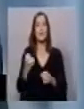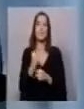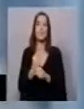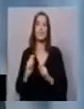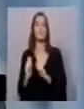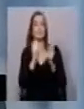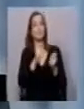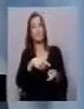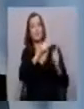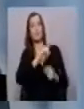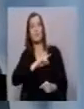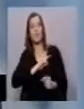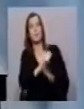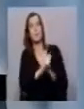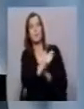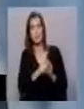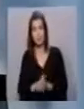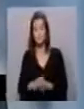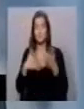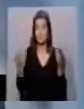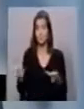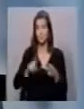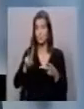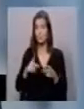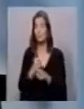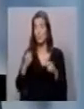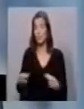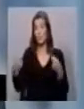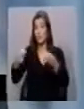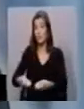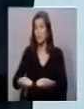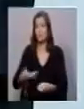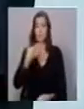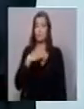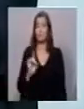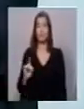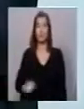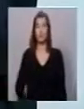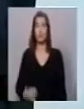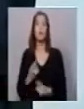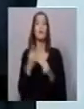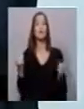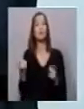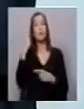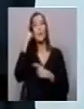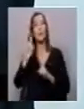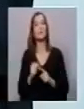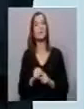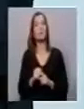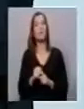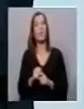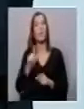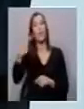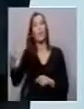privado. Segundo lugar, porque o investimento que foi feito foi insuficiente, porque não teve em consideração a degradação